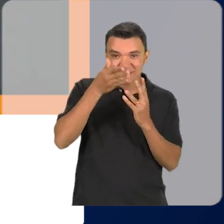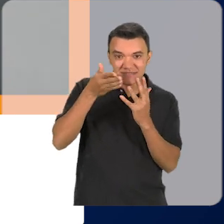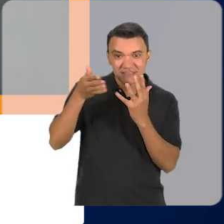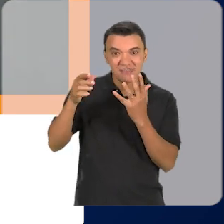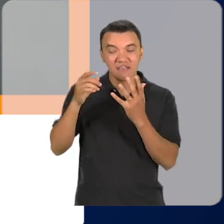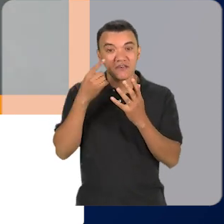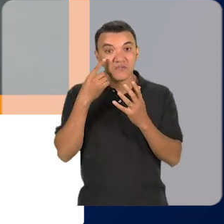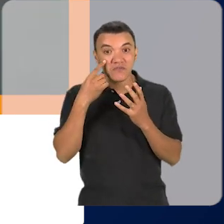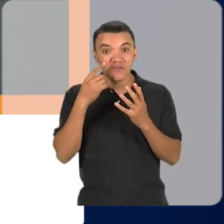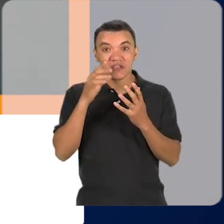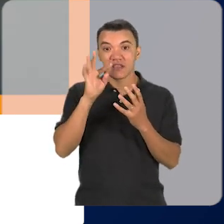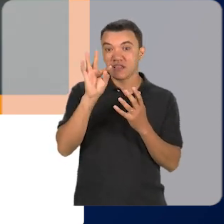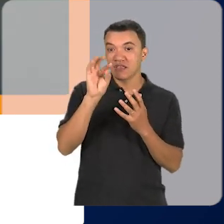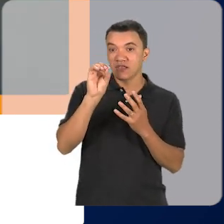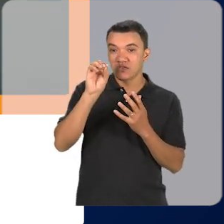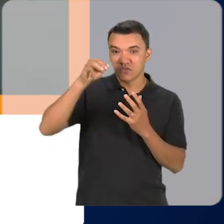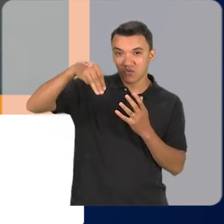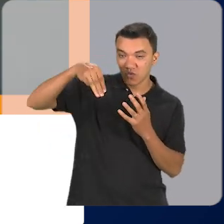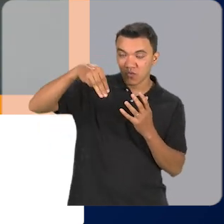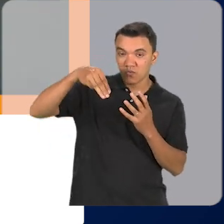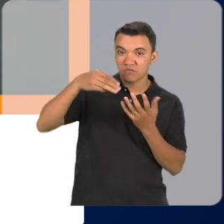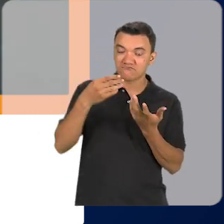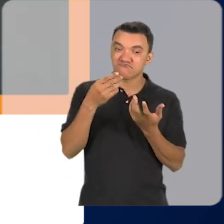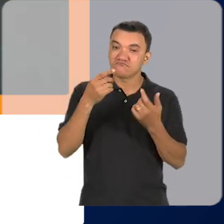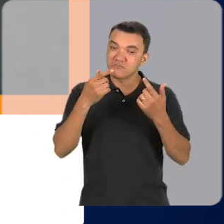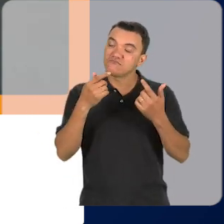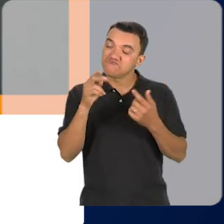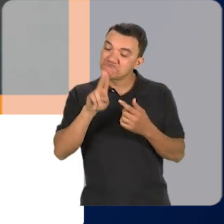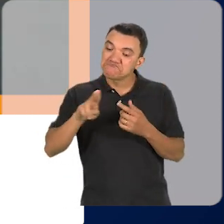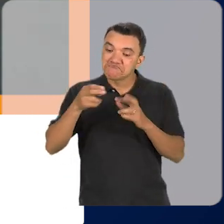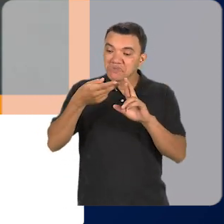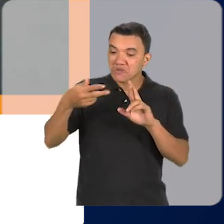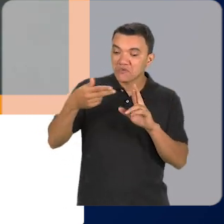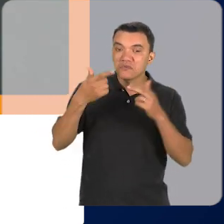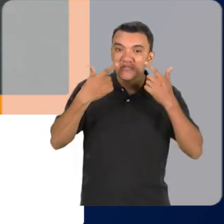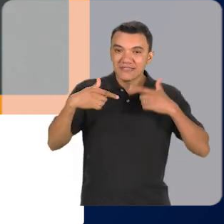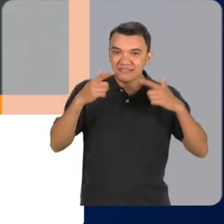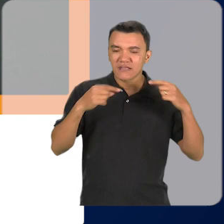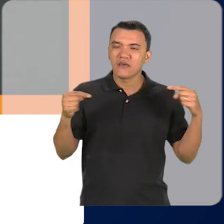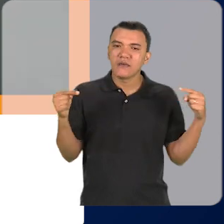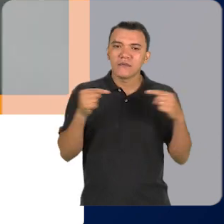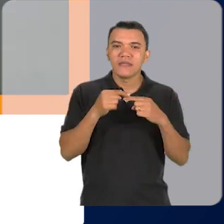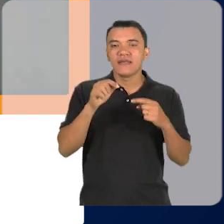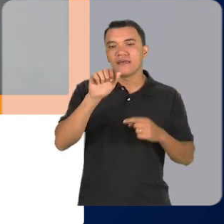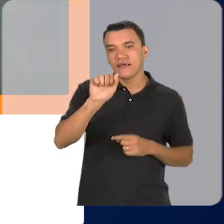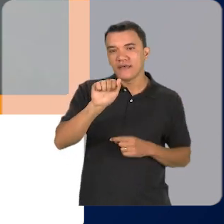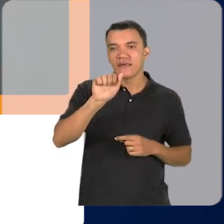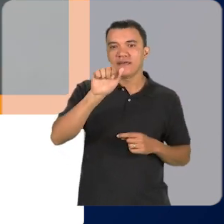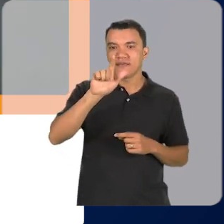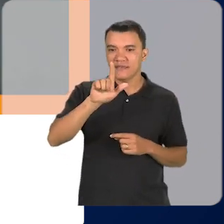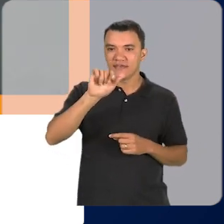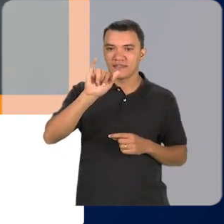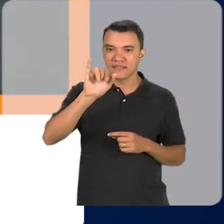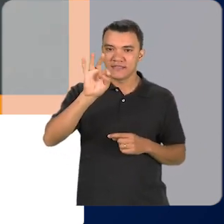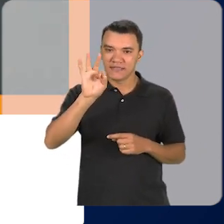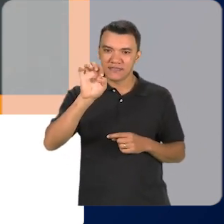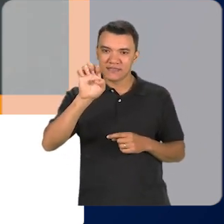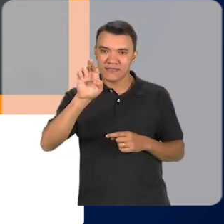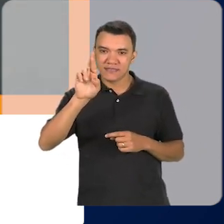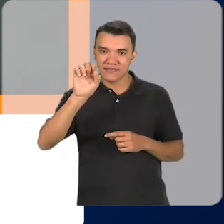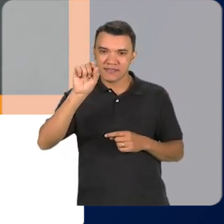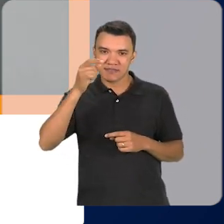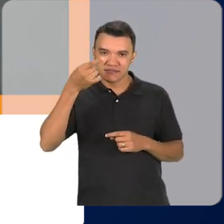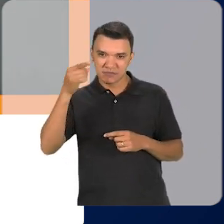alguns tons, na verdade, que é um recurso linguístico chamado aliteração, né, que é a repetição de um